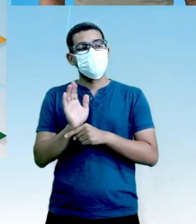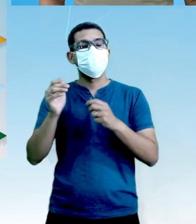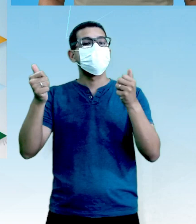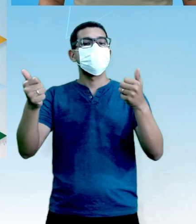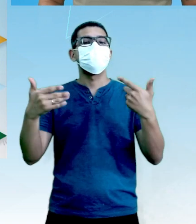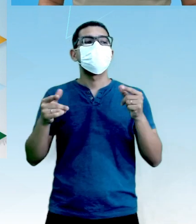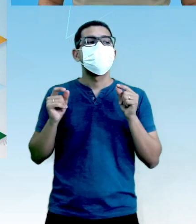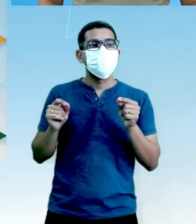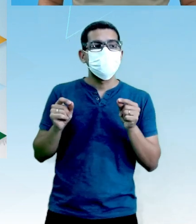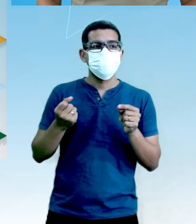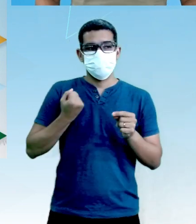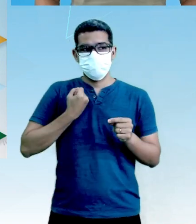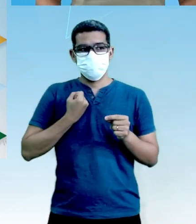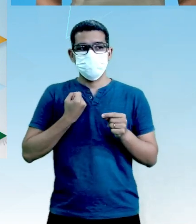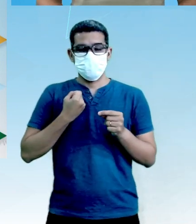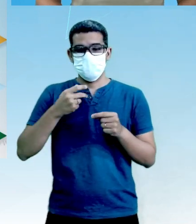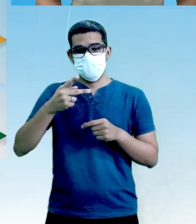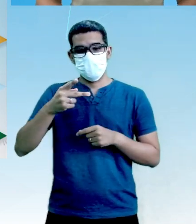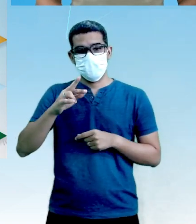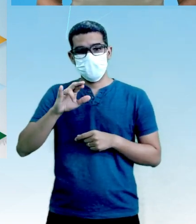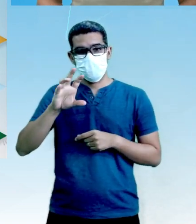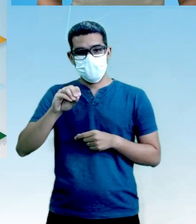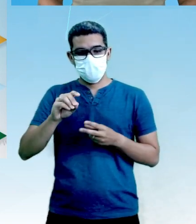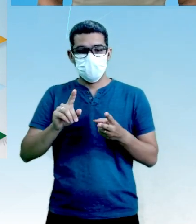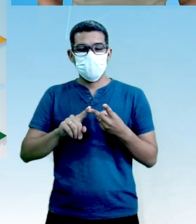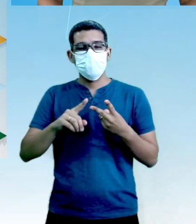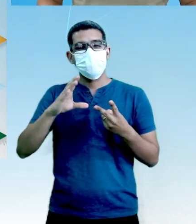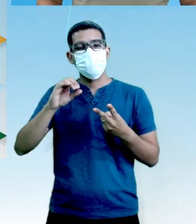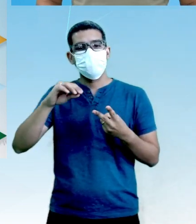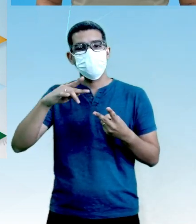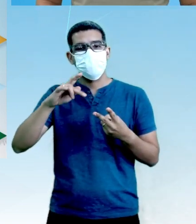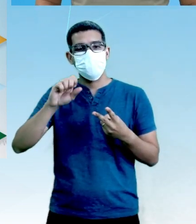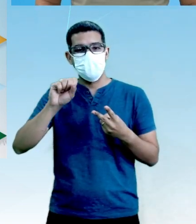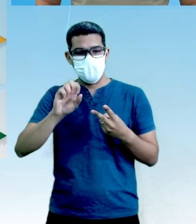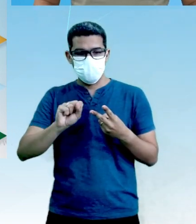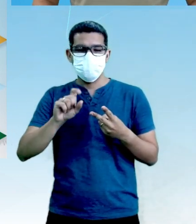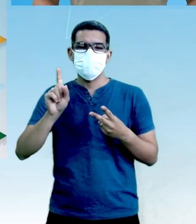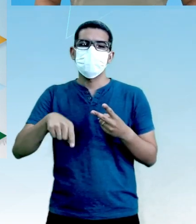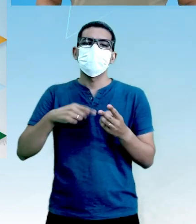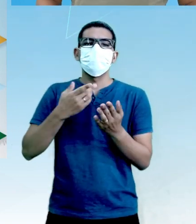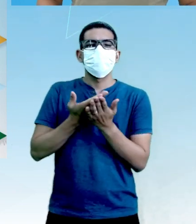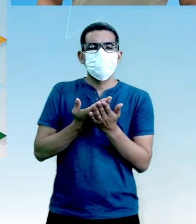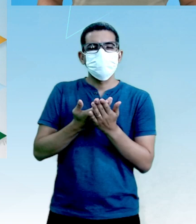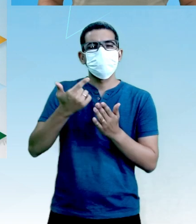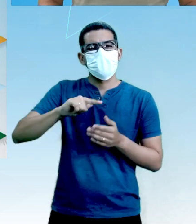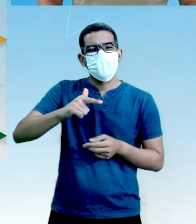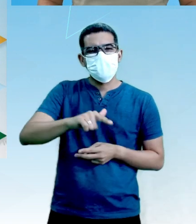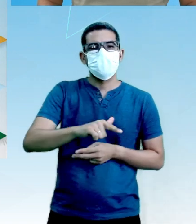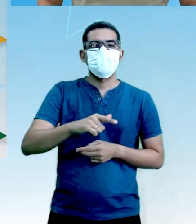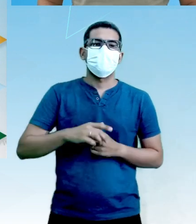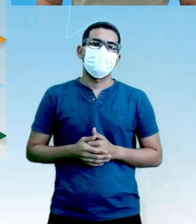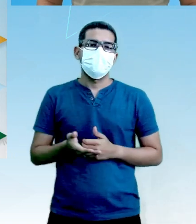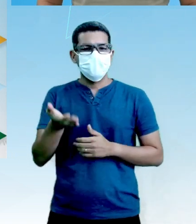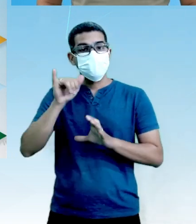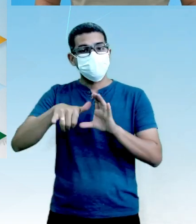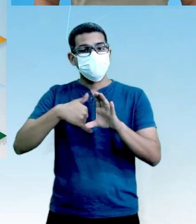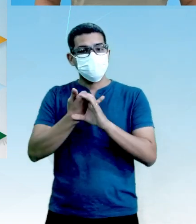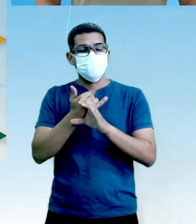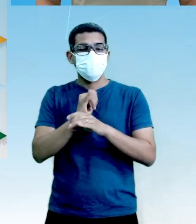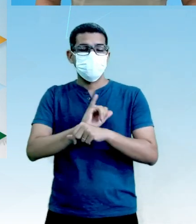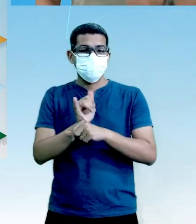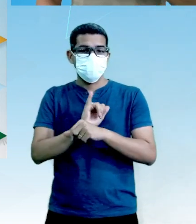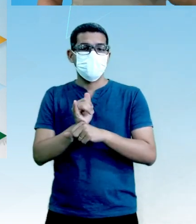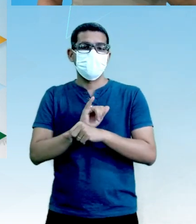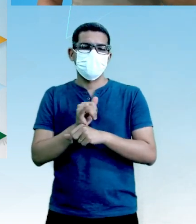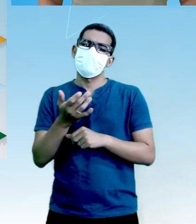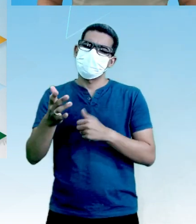números primos e compostos e é uma revisão já das aulas que estão previstas aí. Então, fica ligado, entra no canal aí do YouTube e nos